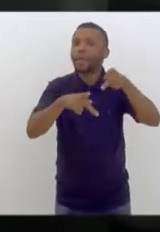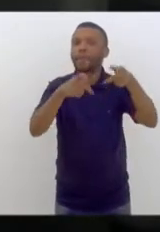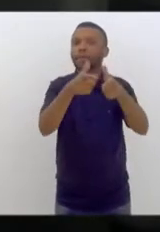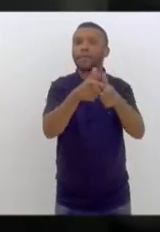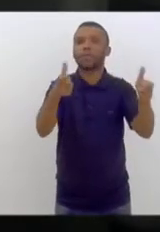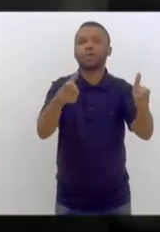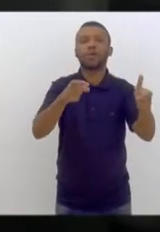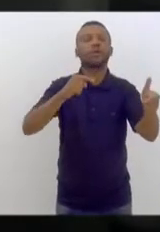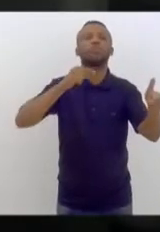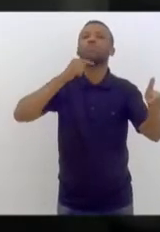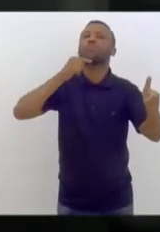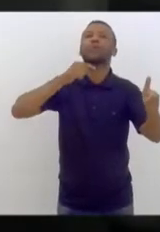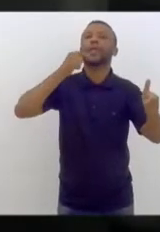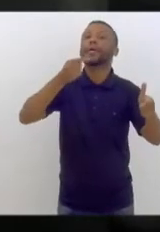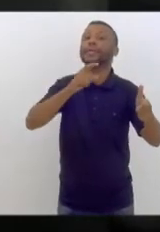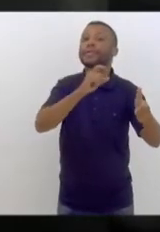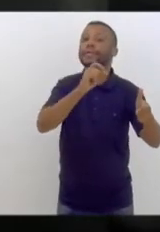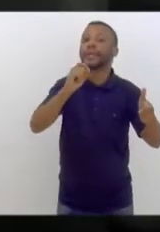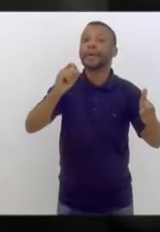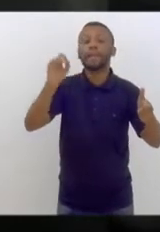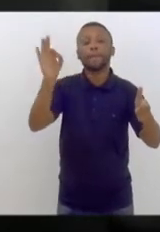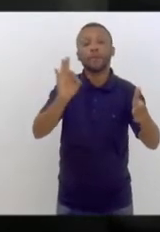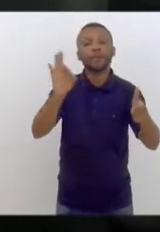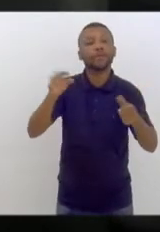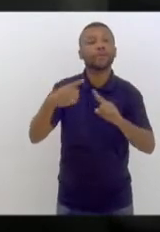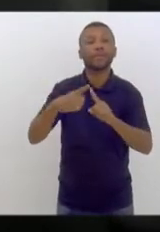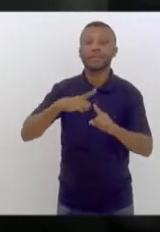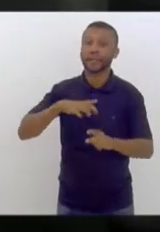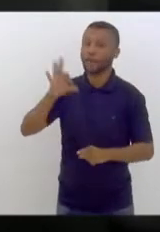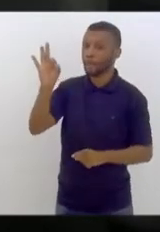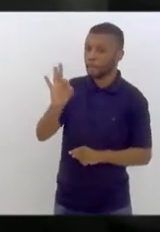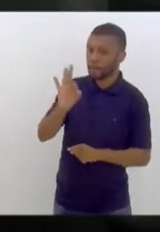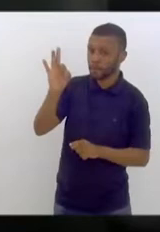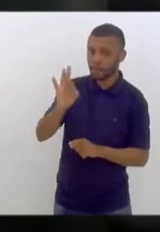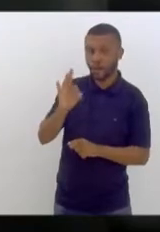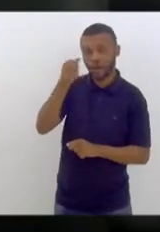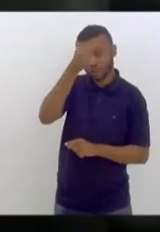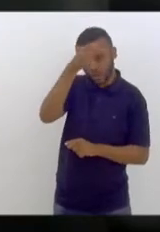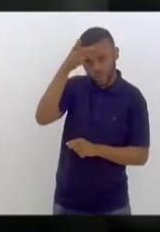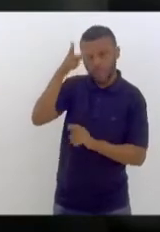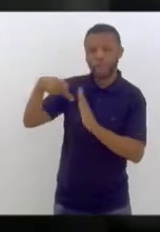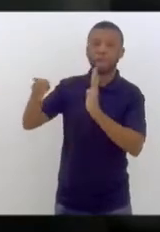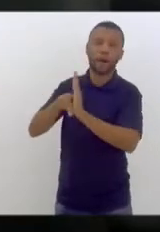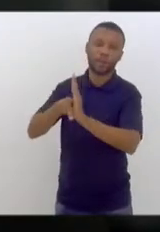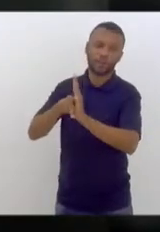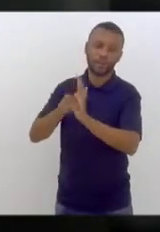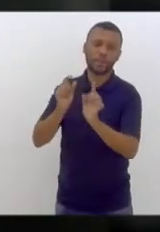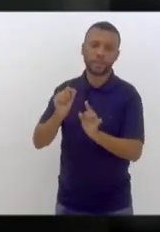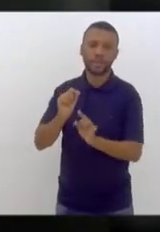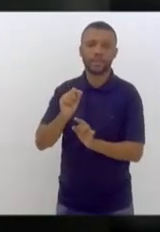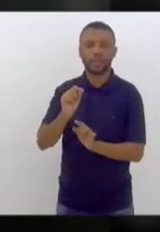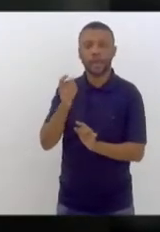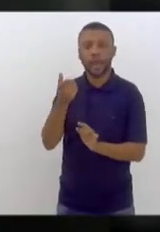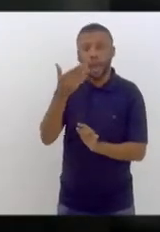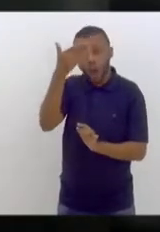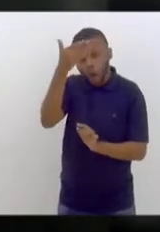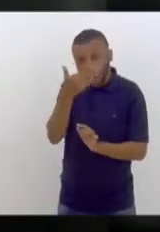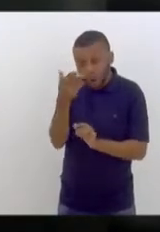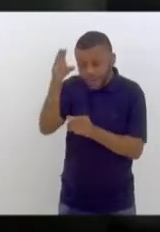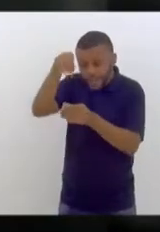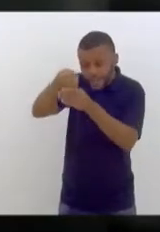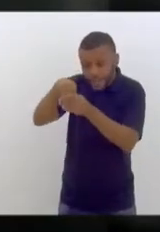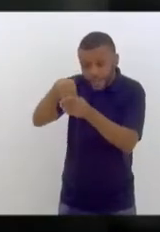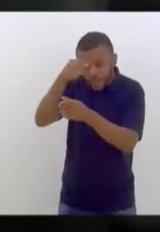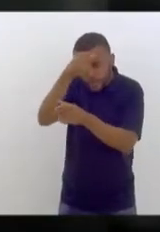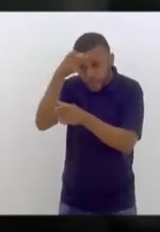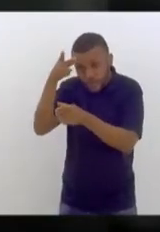consegue dar 100%, porque existe um percentual do município que, apesar de constar no município, ele estuda bem no